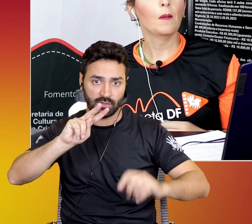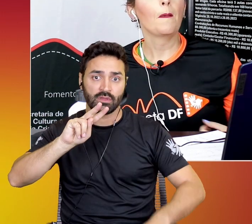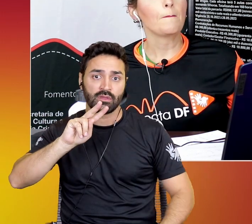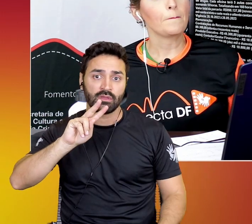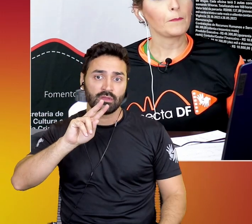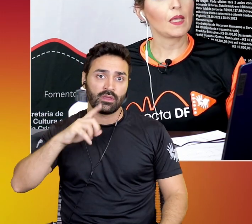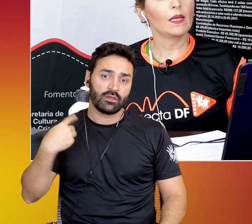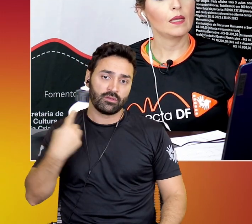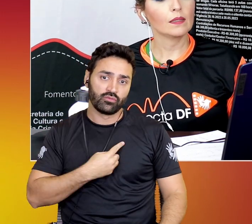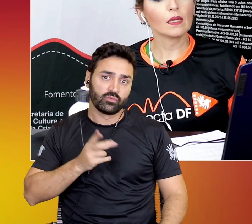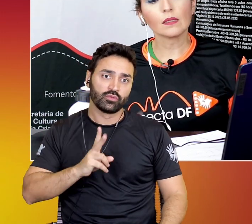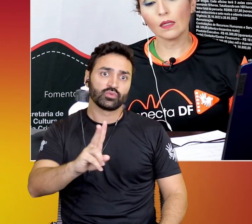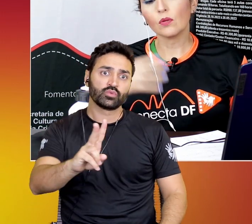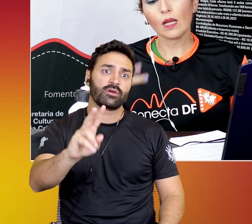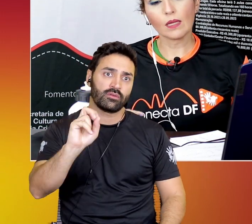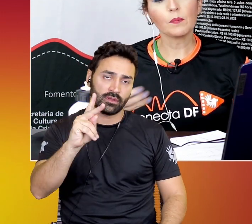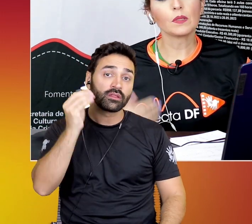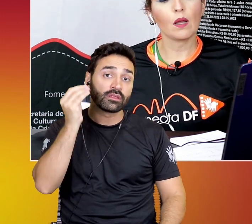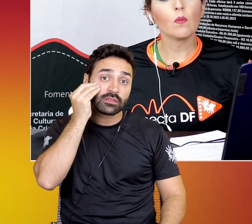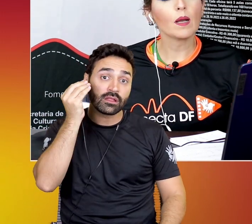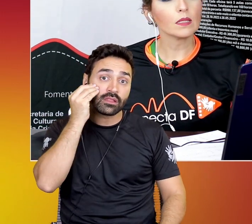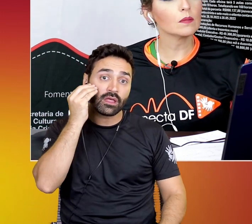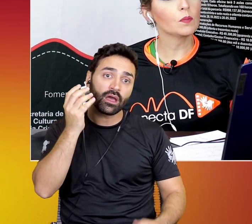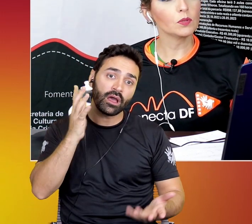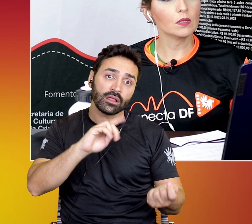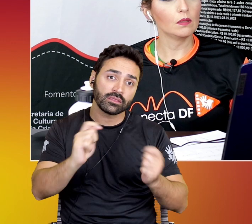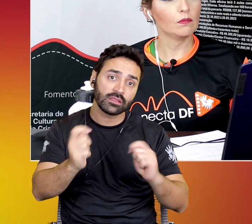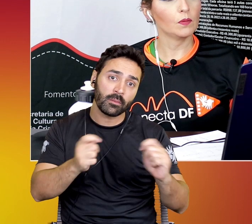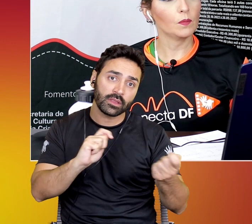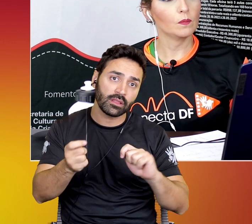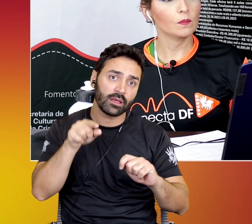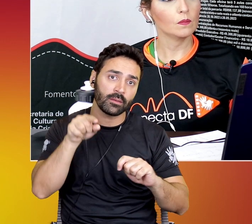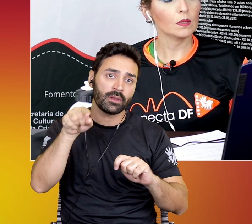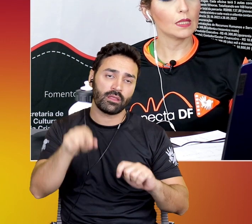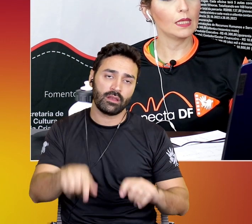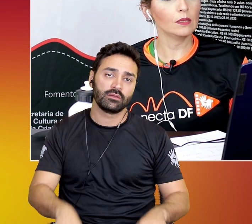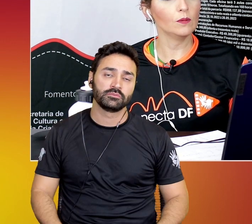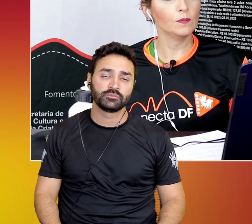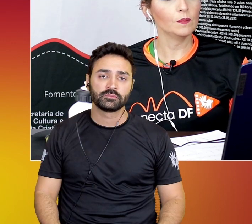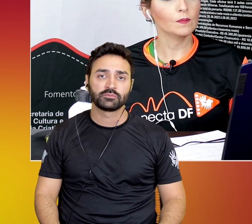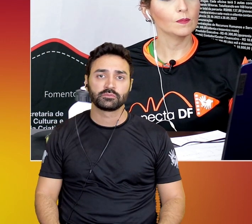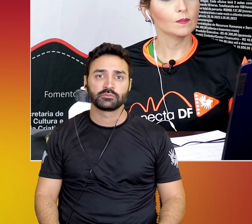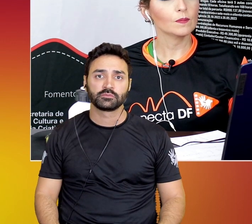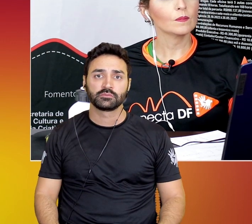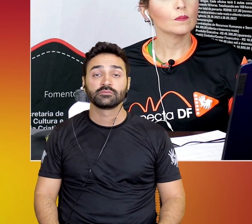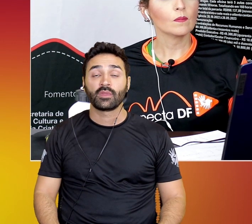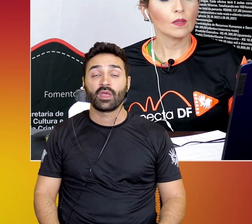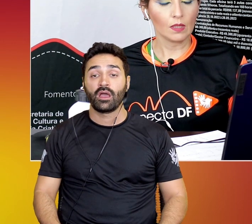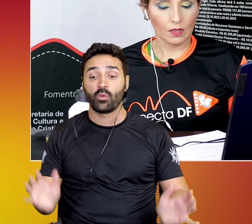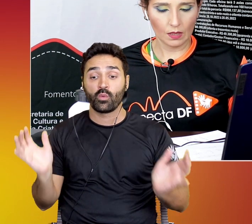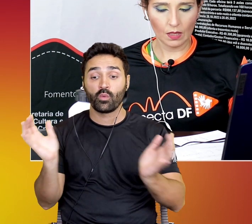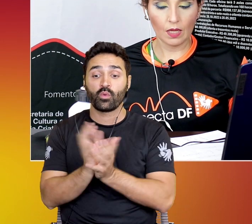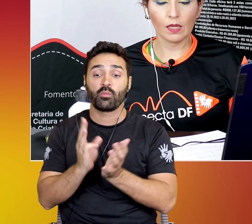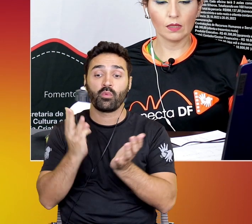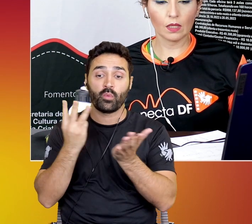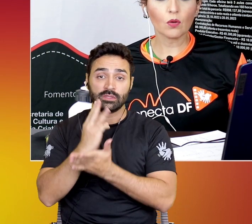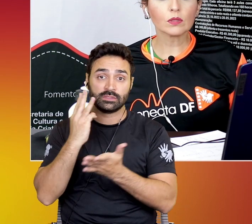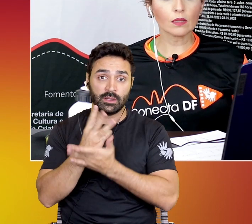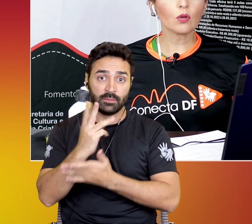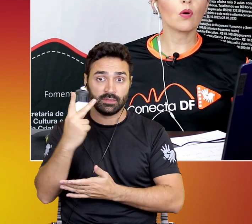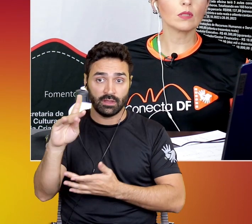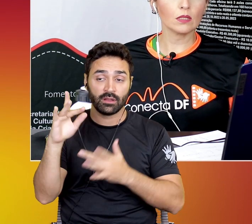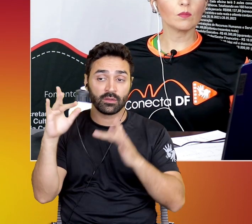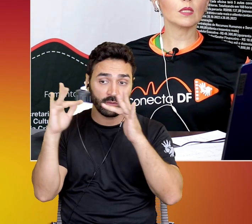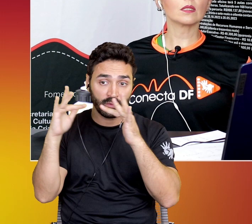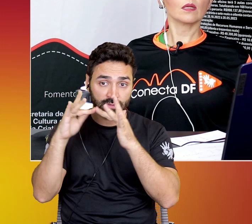seguir tentando adaptar o máximo possível. Certo? O grupo de WhatsApp que ela está, ela entra em